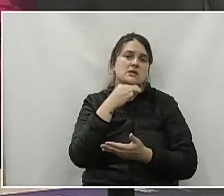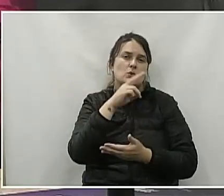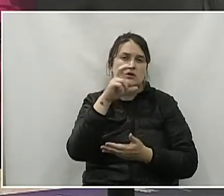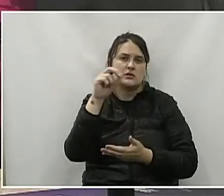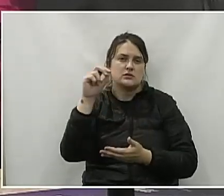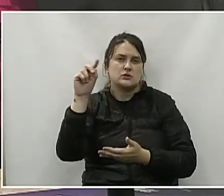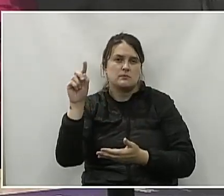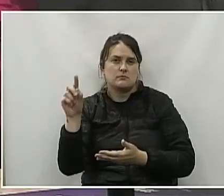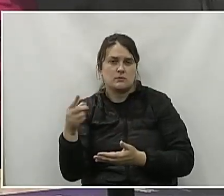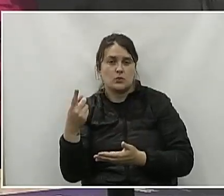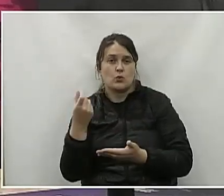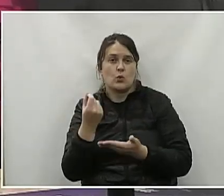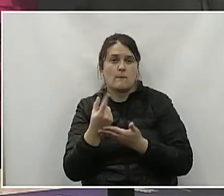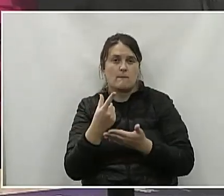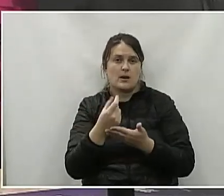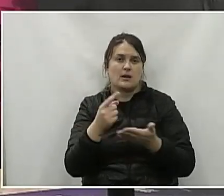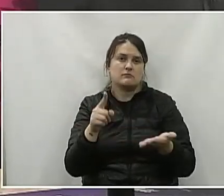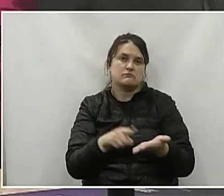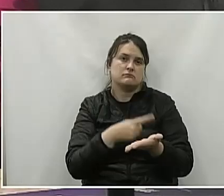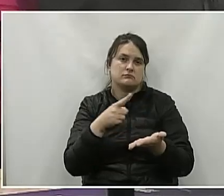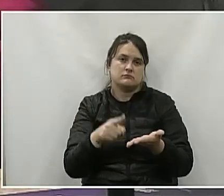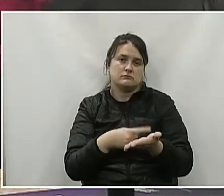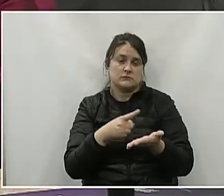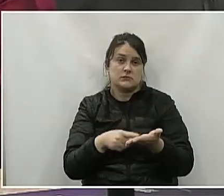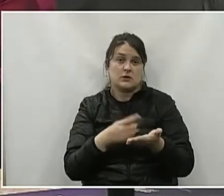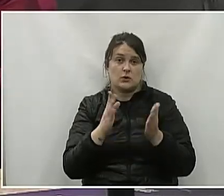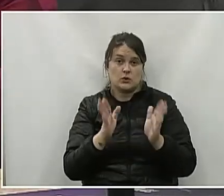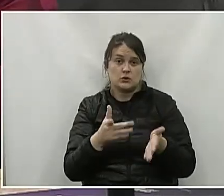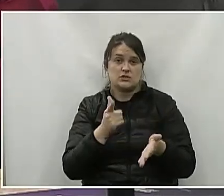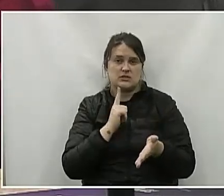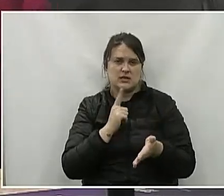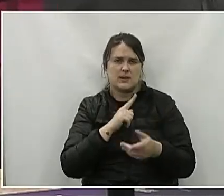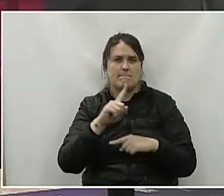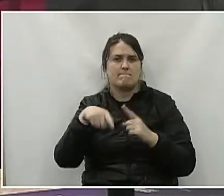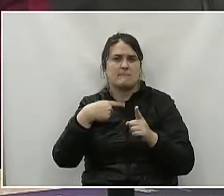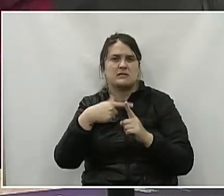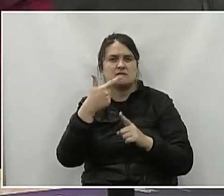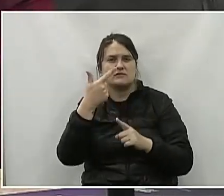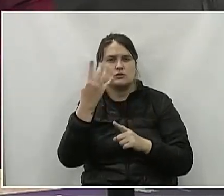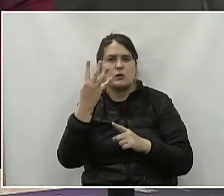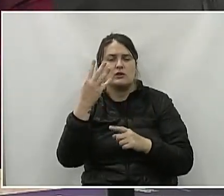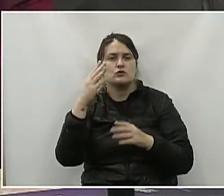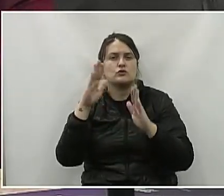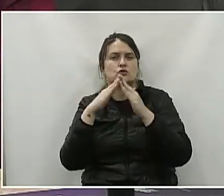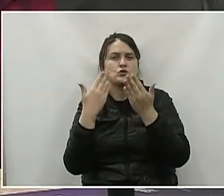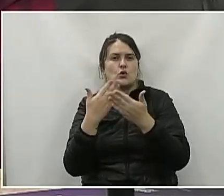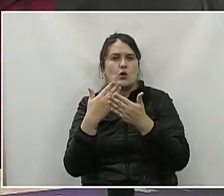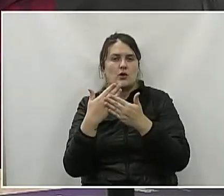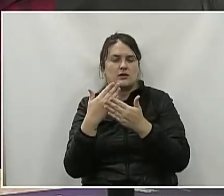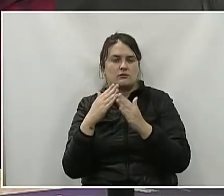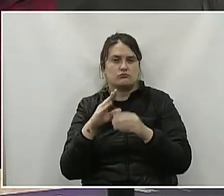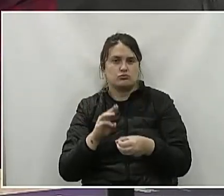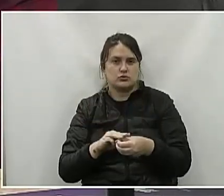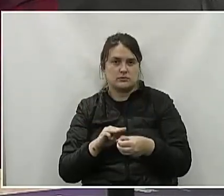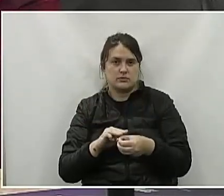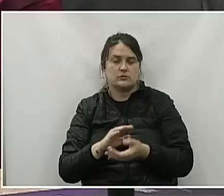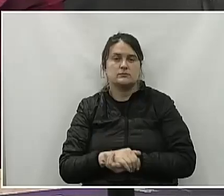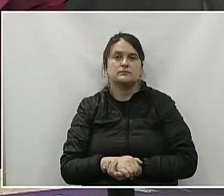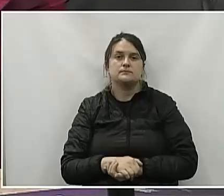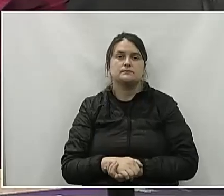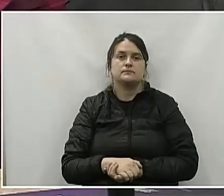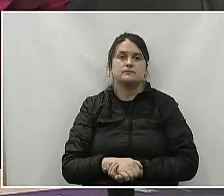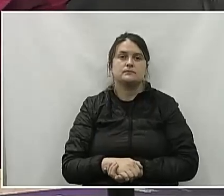6,5 milhões para a compra dos tablets, né, que hoje a gente tem em mais 24 escolas do nosso município. Também quero